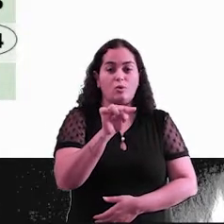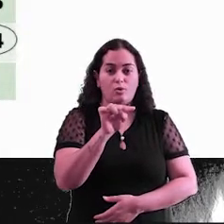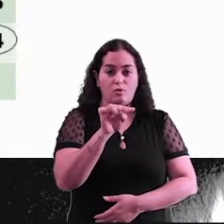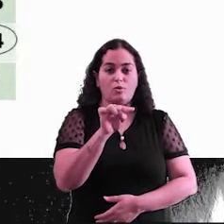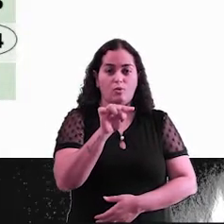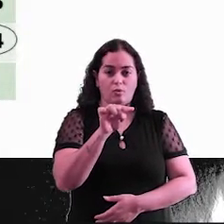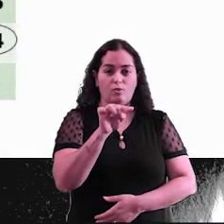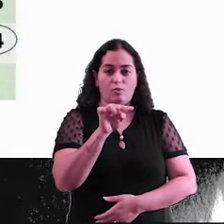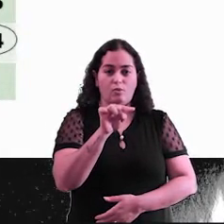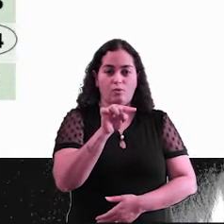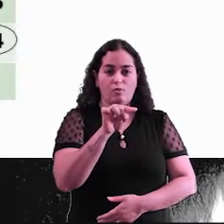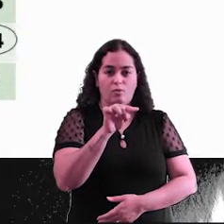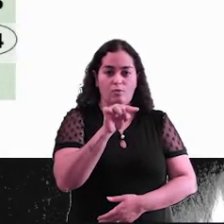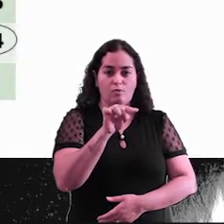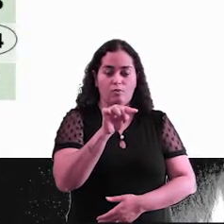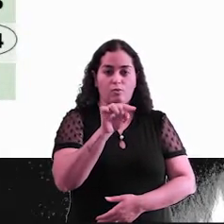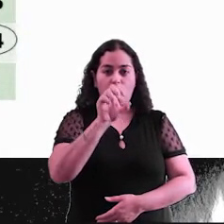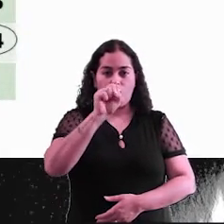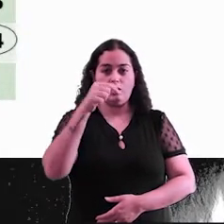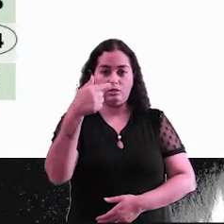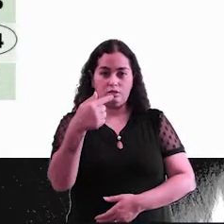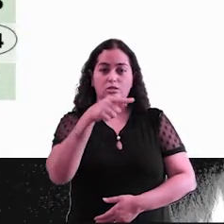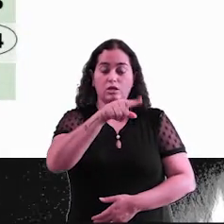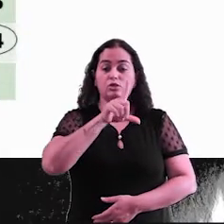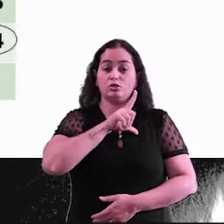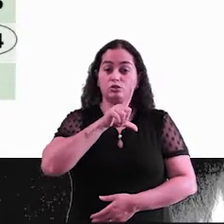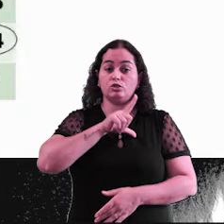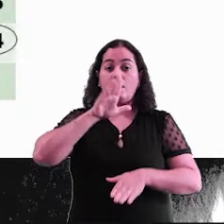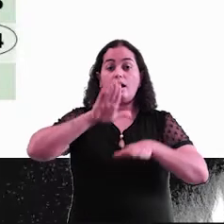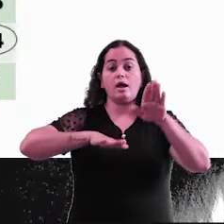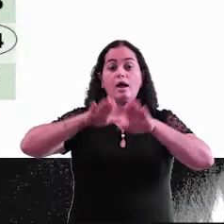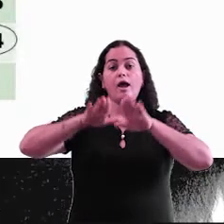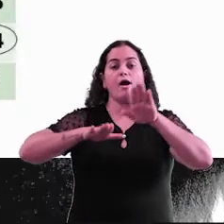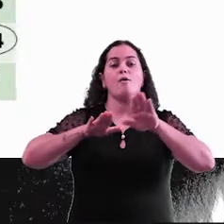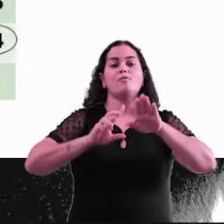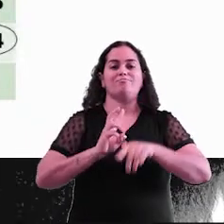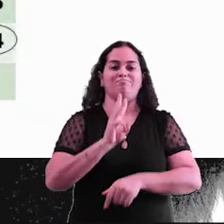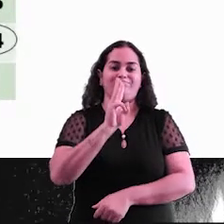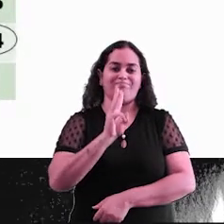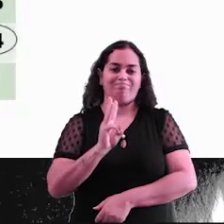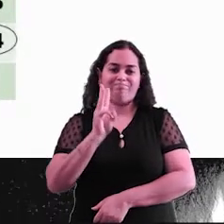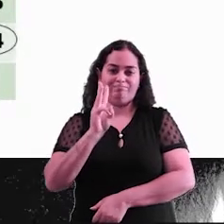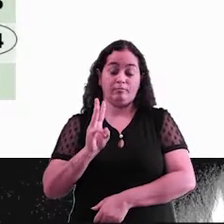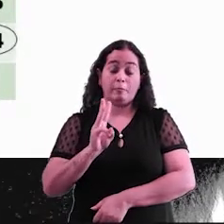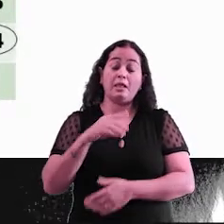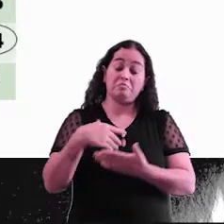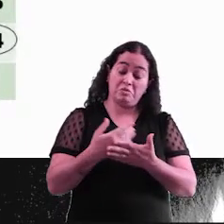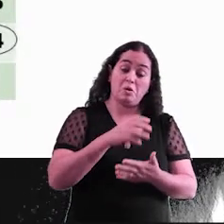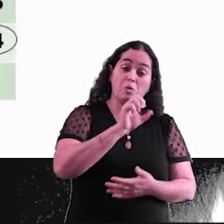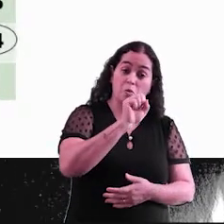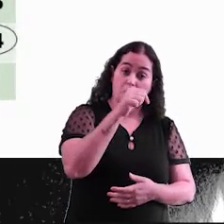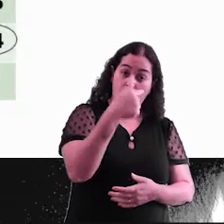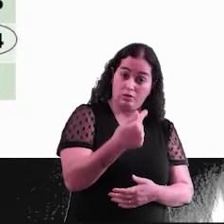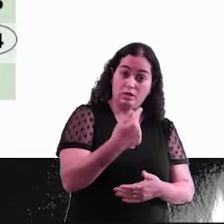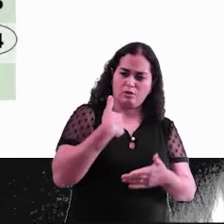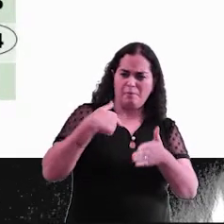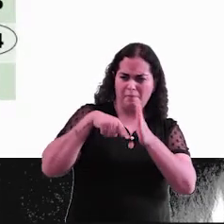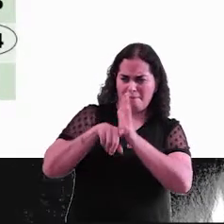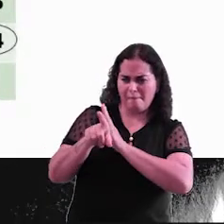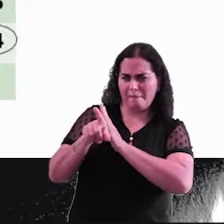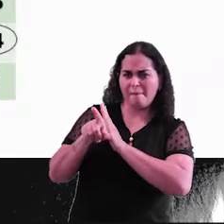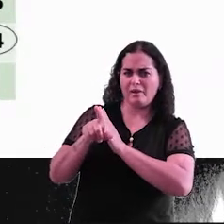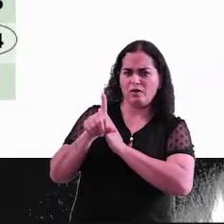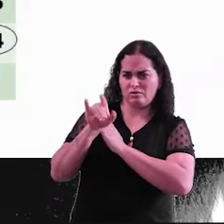website. E desses 87, a gente perguntou se eles possuíam algum tipo de acessibilidade.